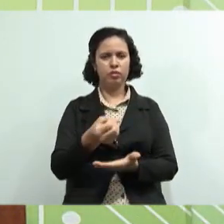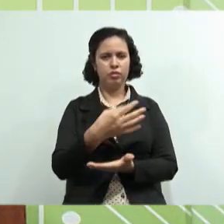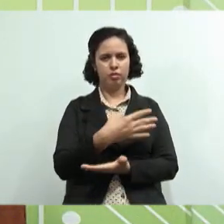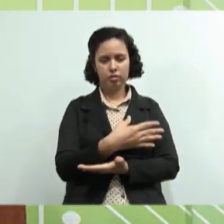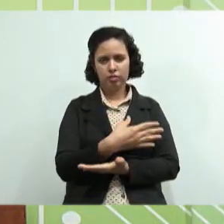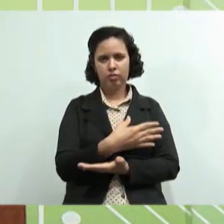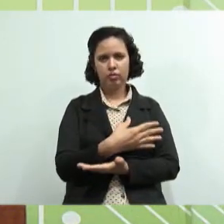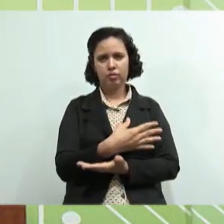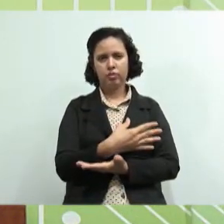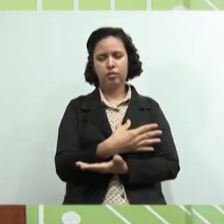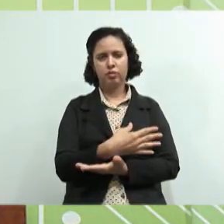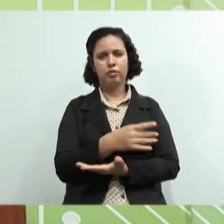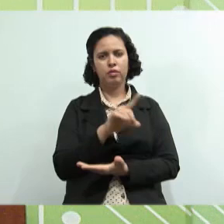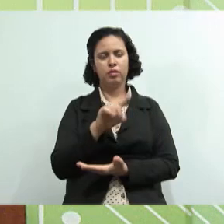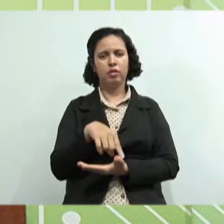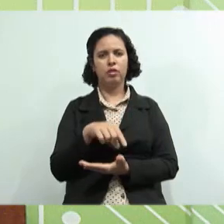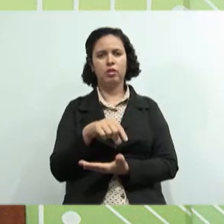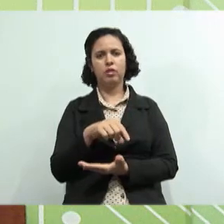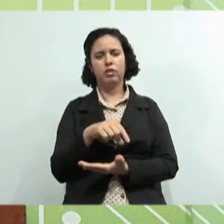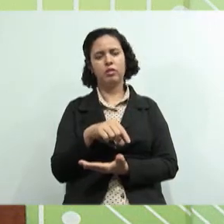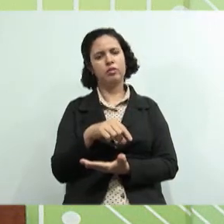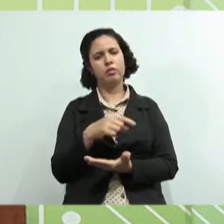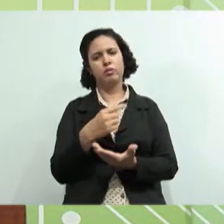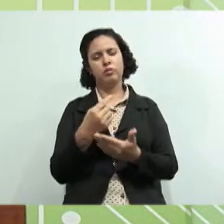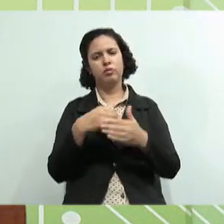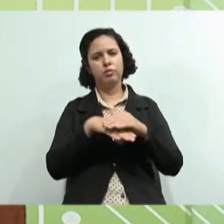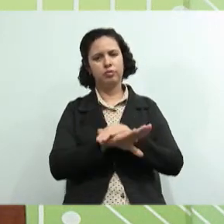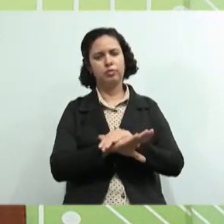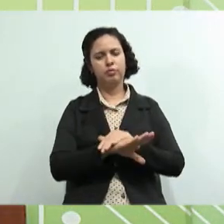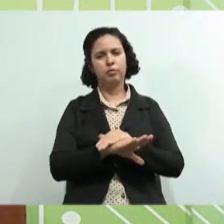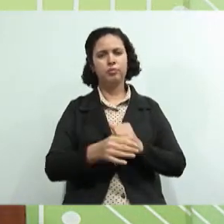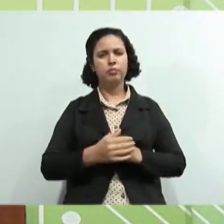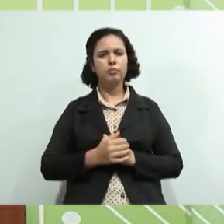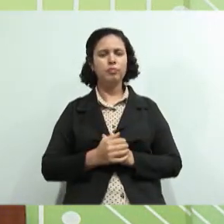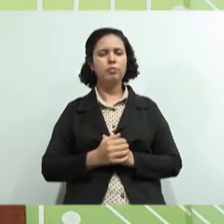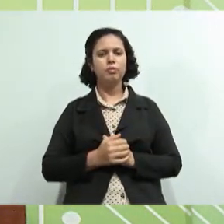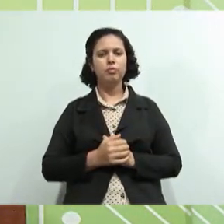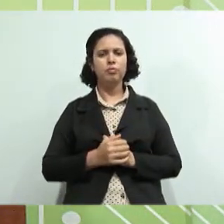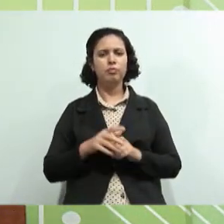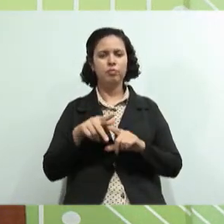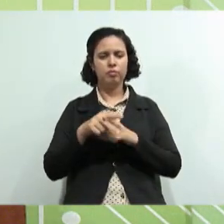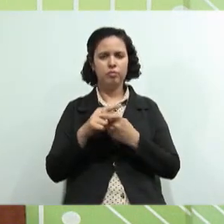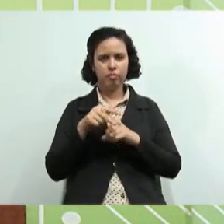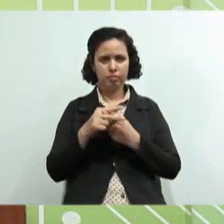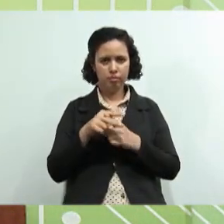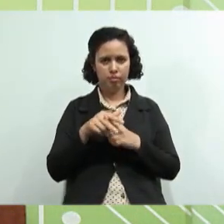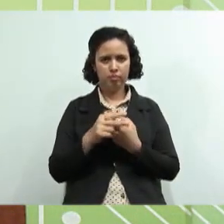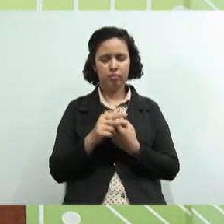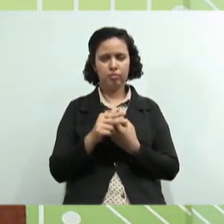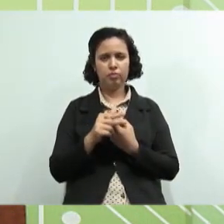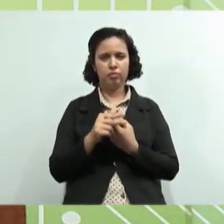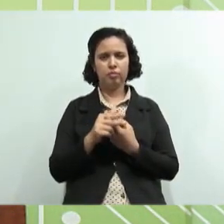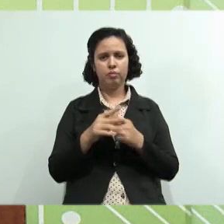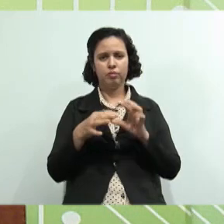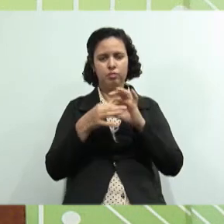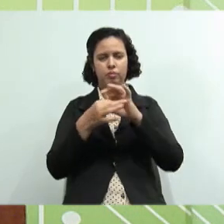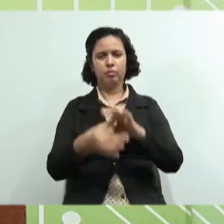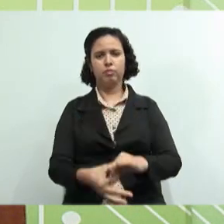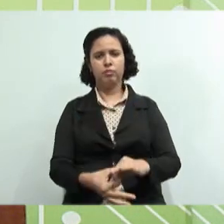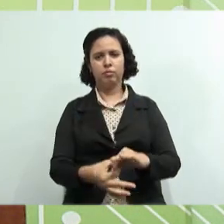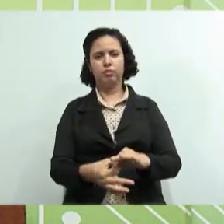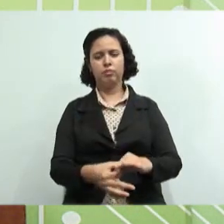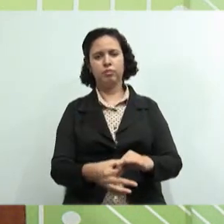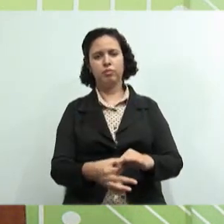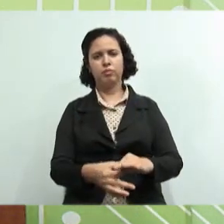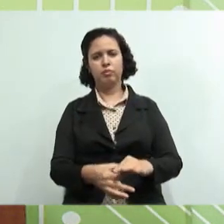irrigação, isso aí é uma questão de investimento. O custeio, então, está ligado à manutenção da produção, os custos ligados à produção, já o